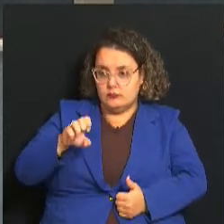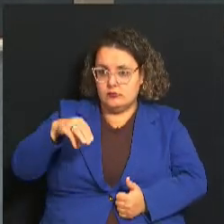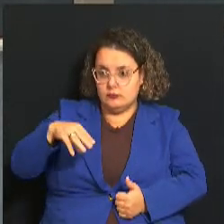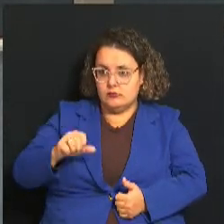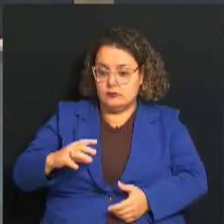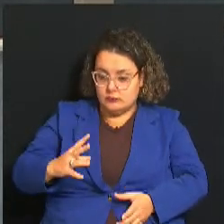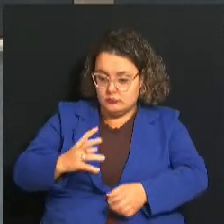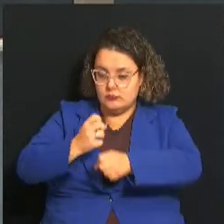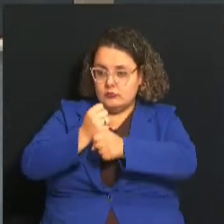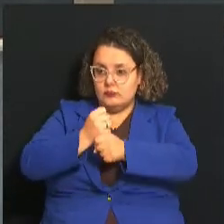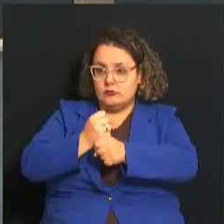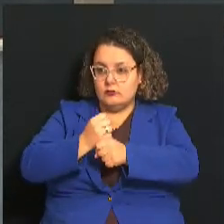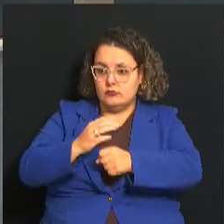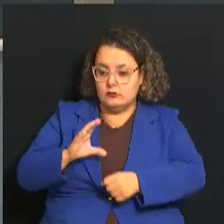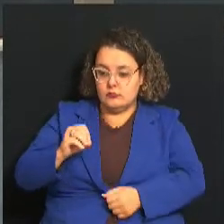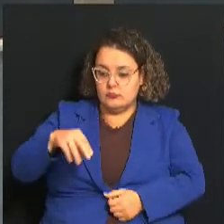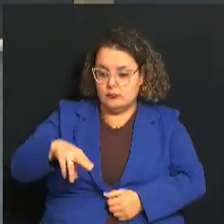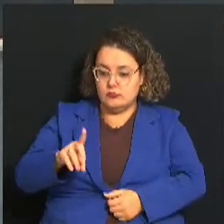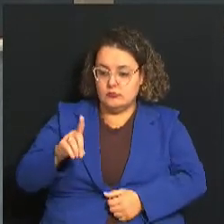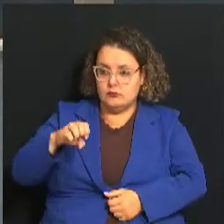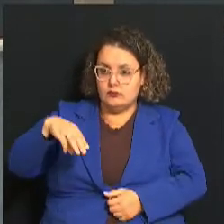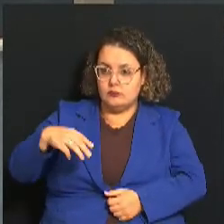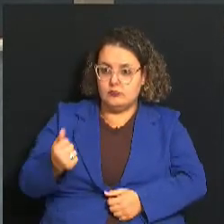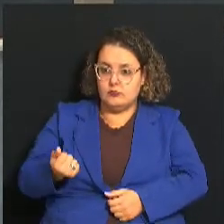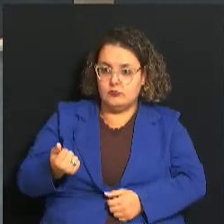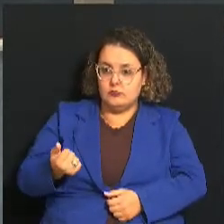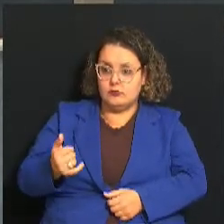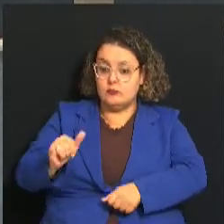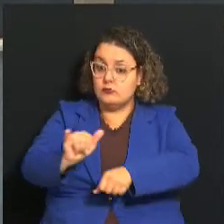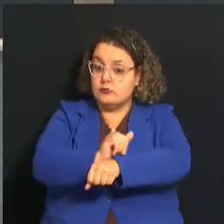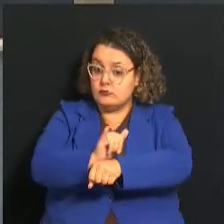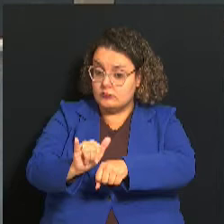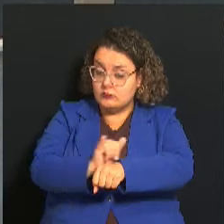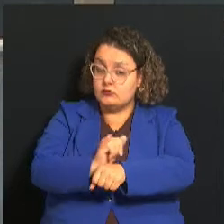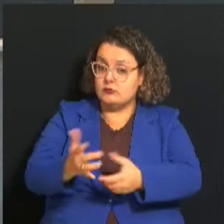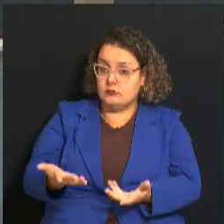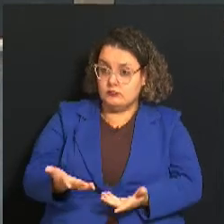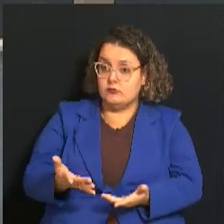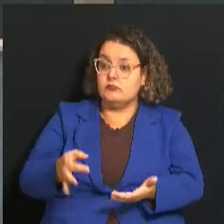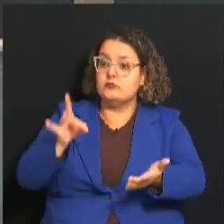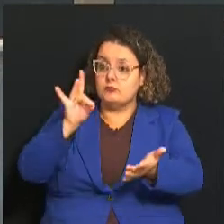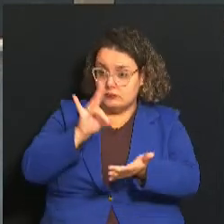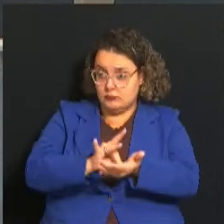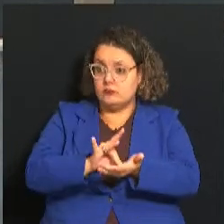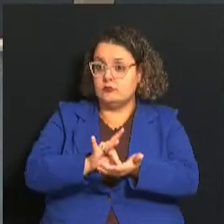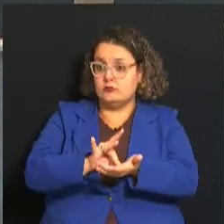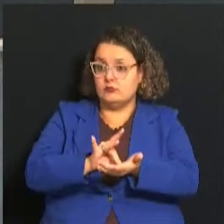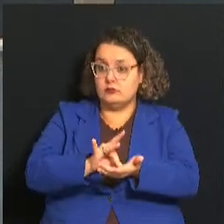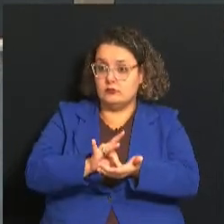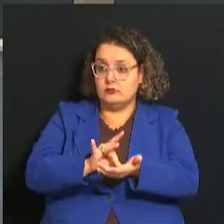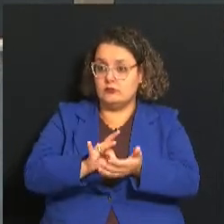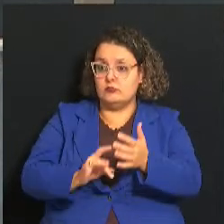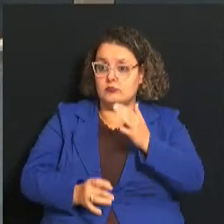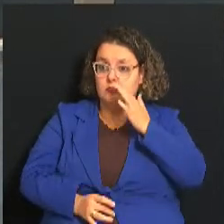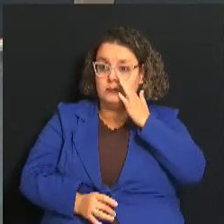CONDEMA. Então, a gente tem que arranjar uma maneira de que ela realmente seja